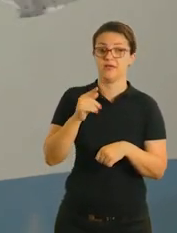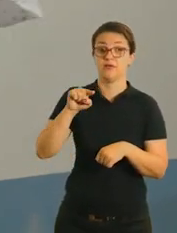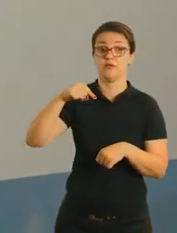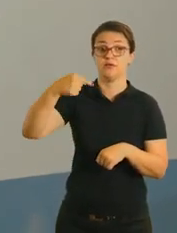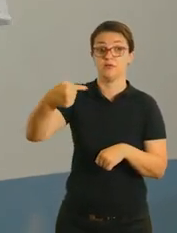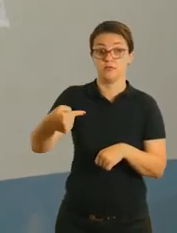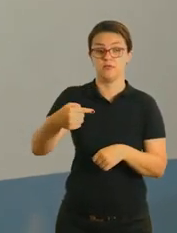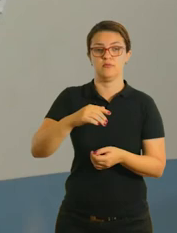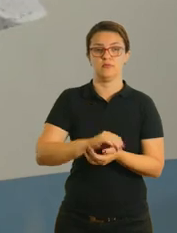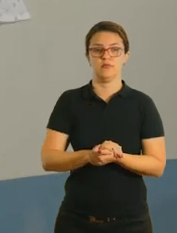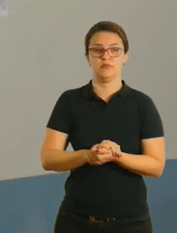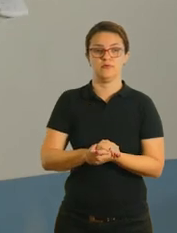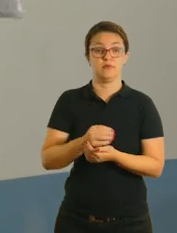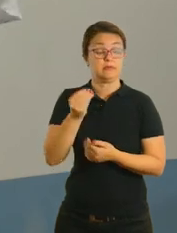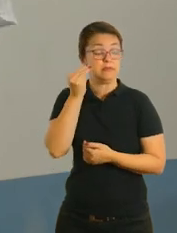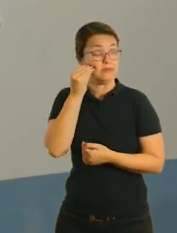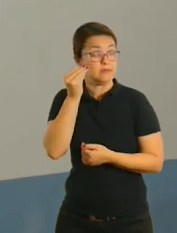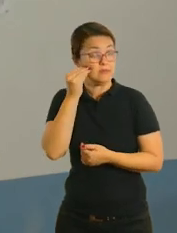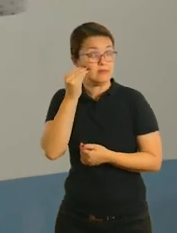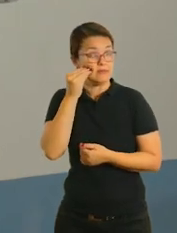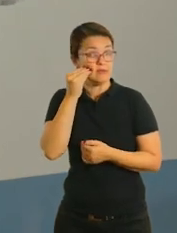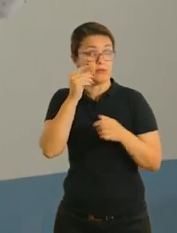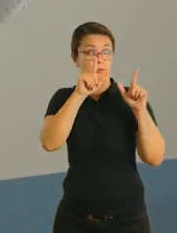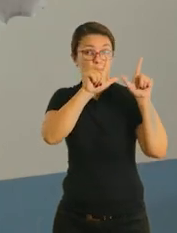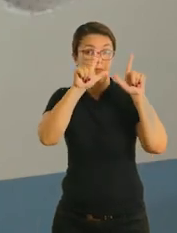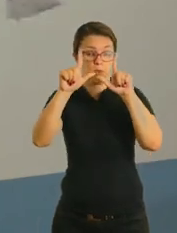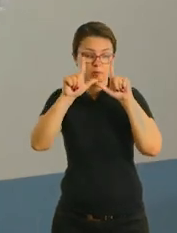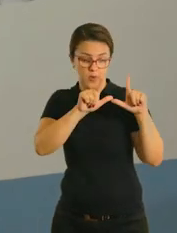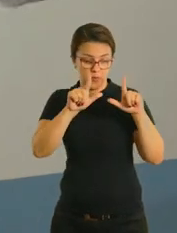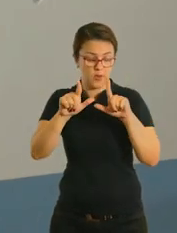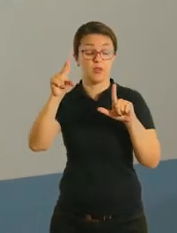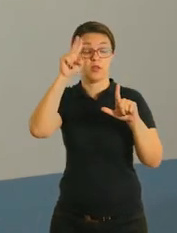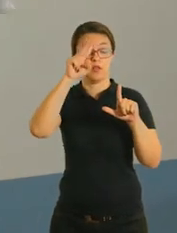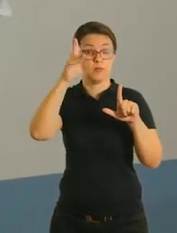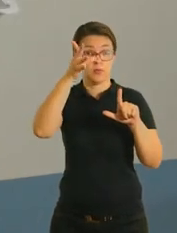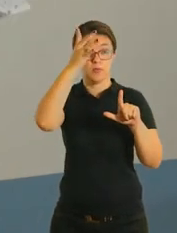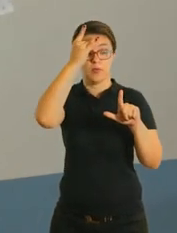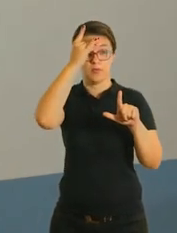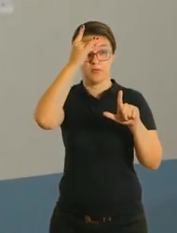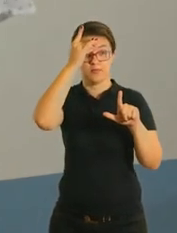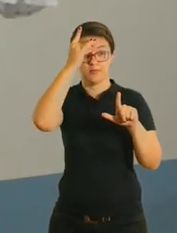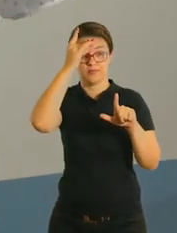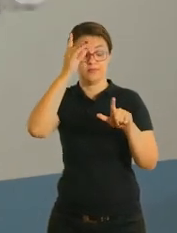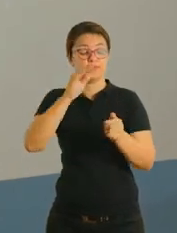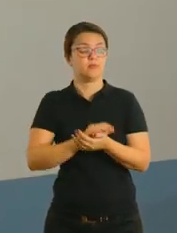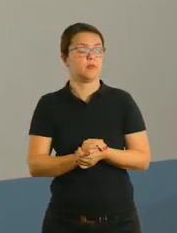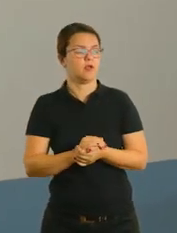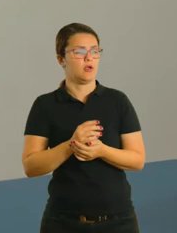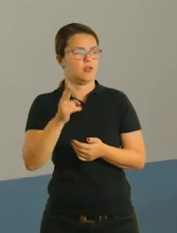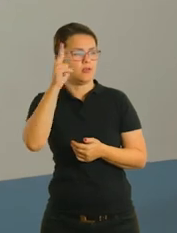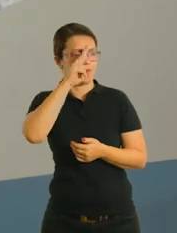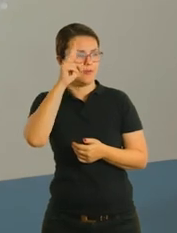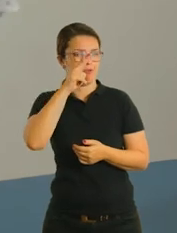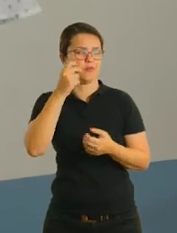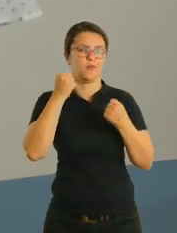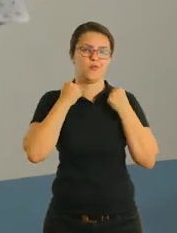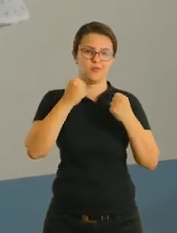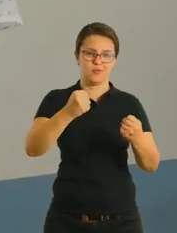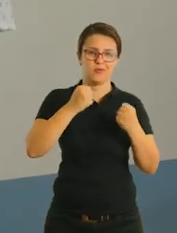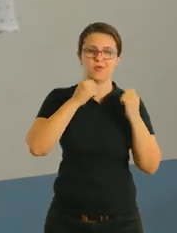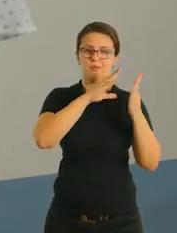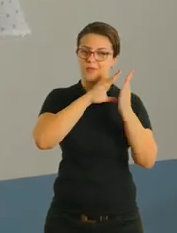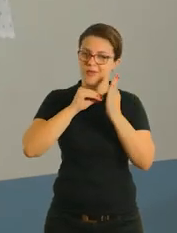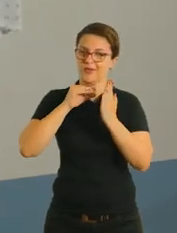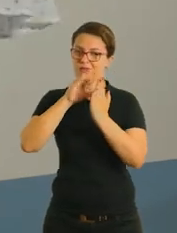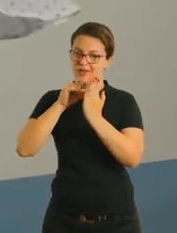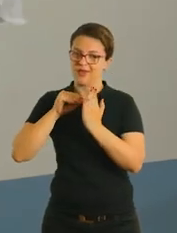aí depois proponha que ela tente fazer lembrando. Porque aí ela já viveu esse momento, ela já experimentou esse movimento.